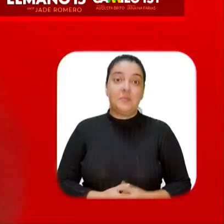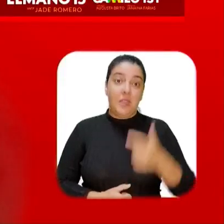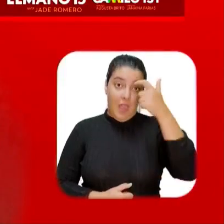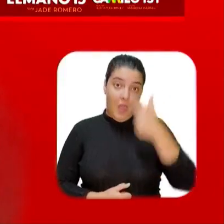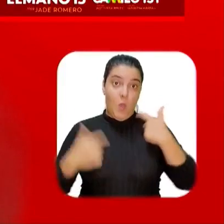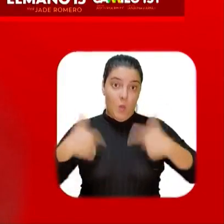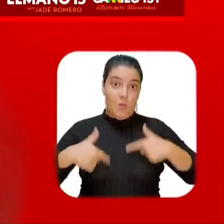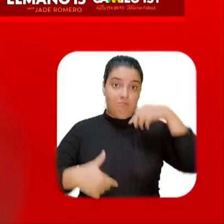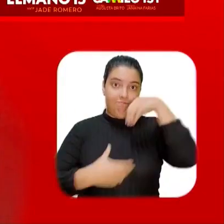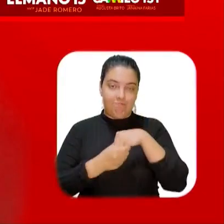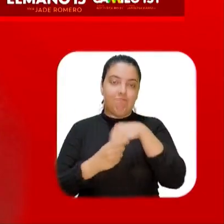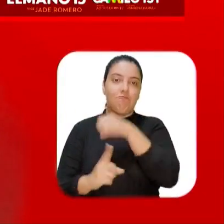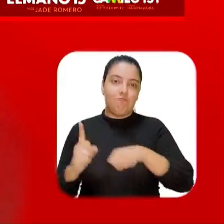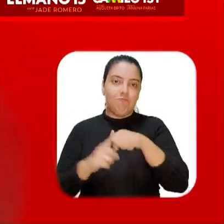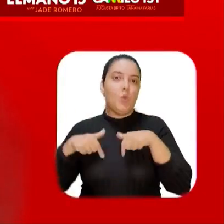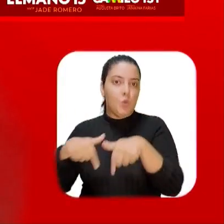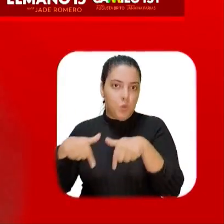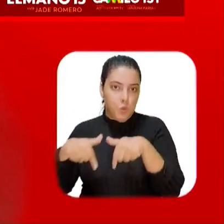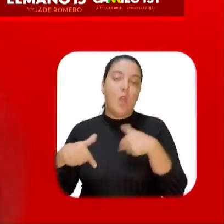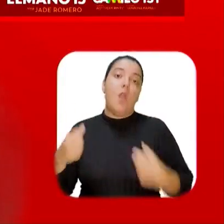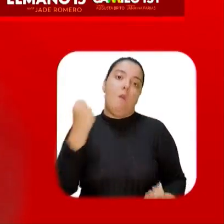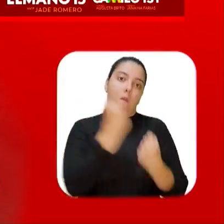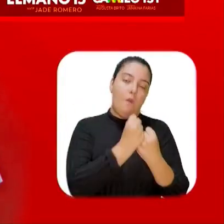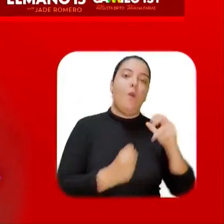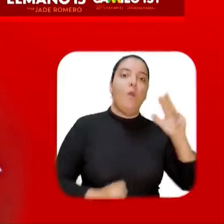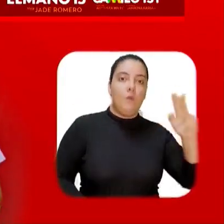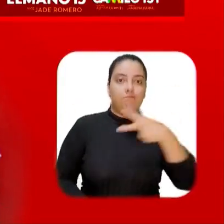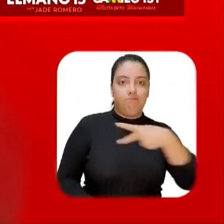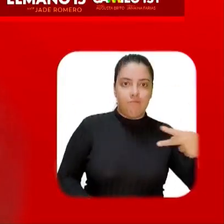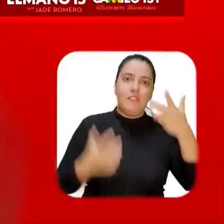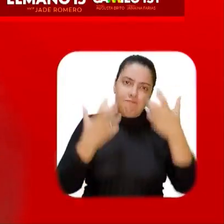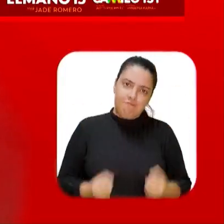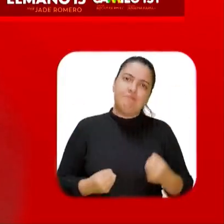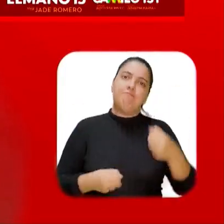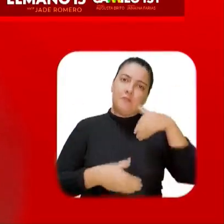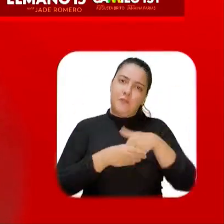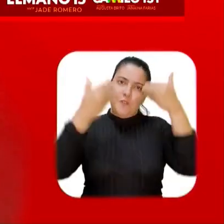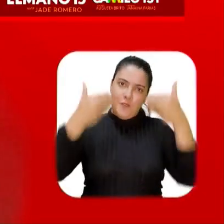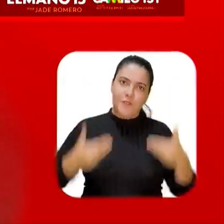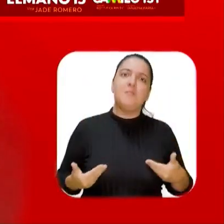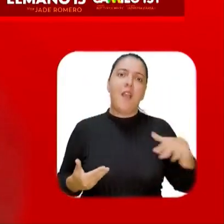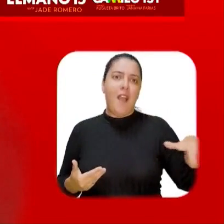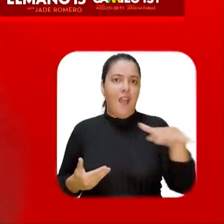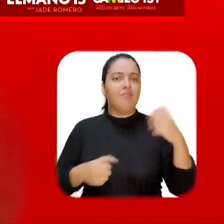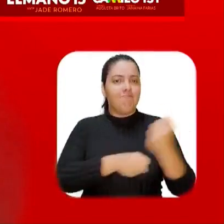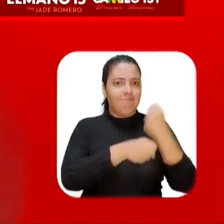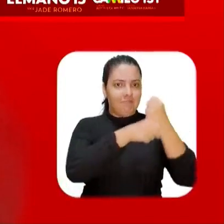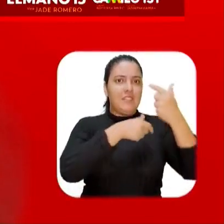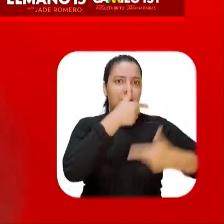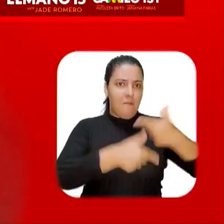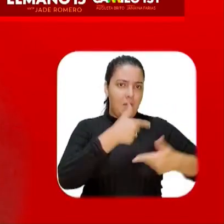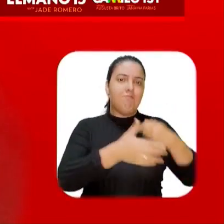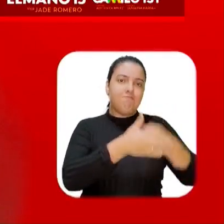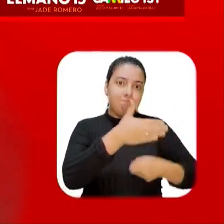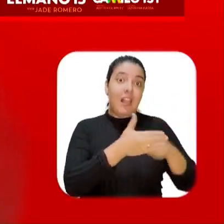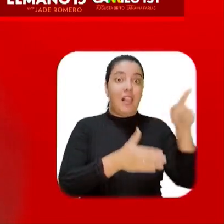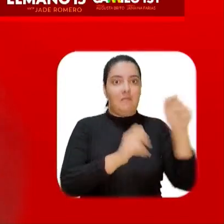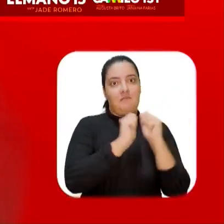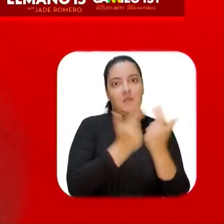Sou militante socialista, líder sindical e estou com Lula, presidente. Venha com a gente eleger um peão da construção civil para a